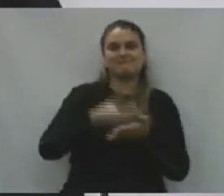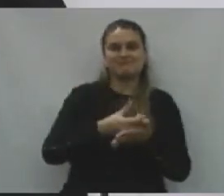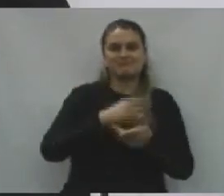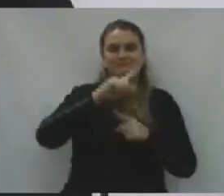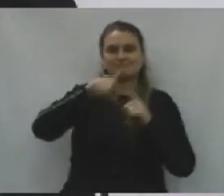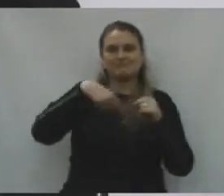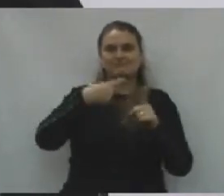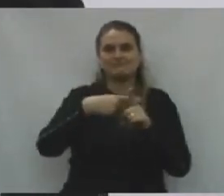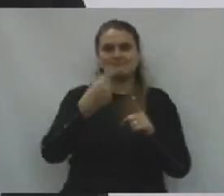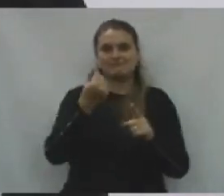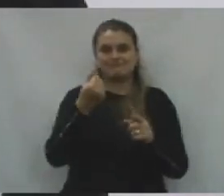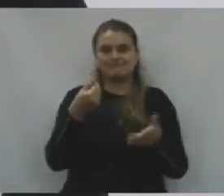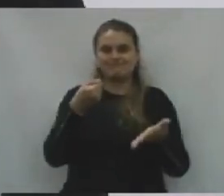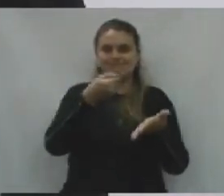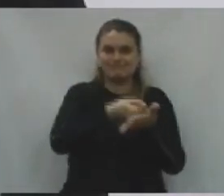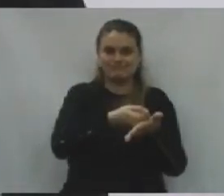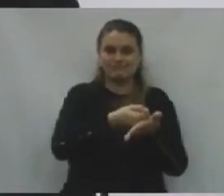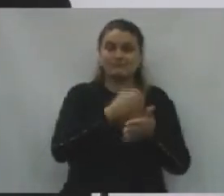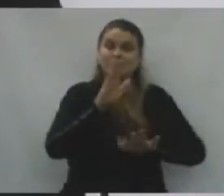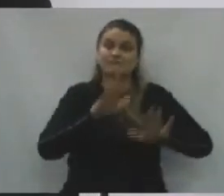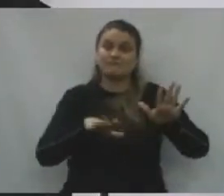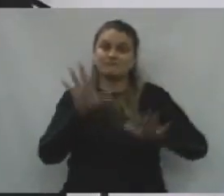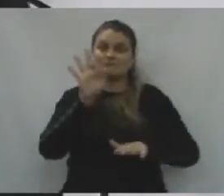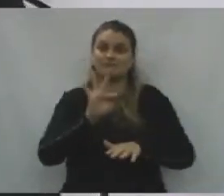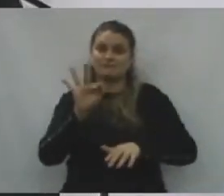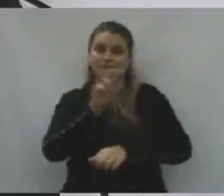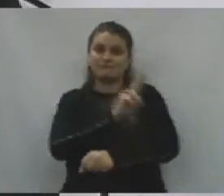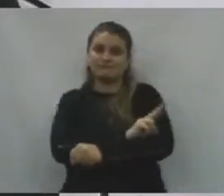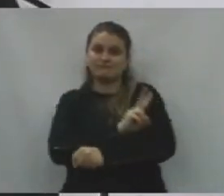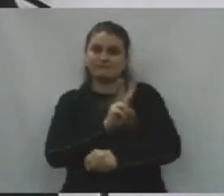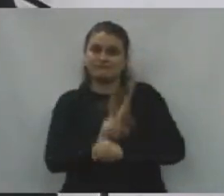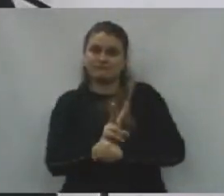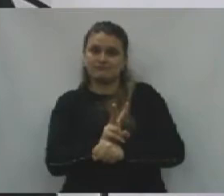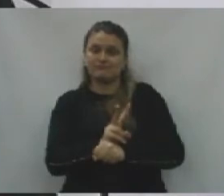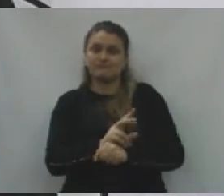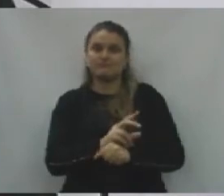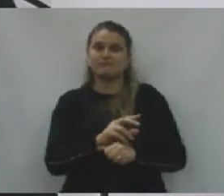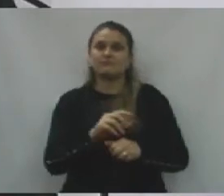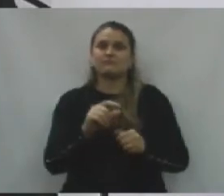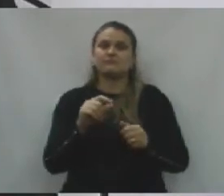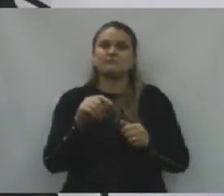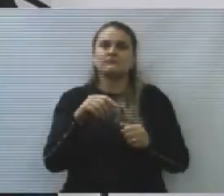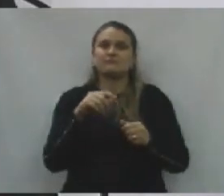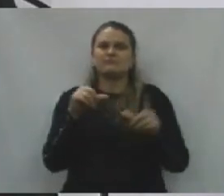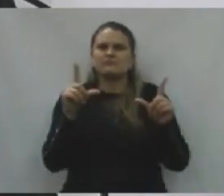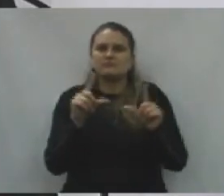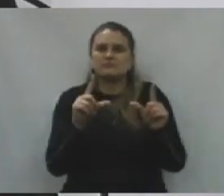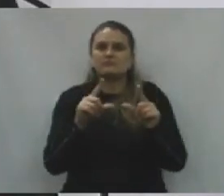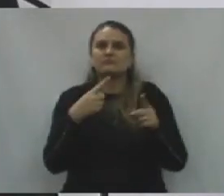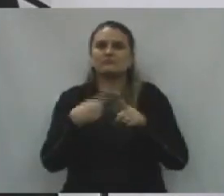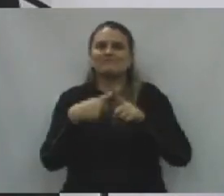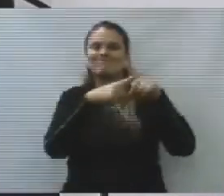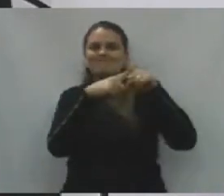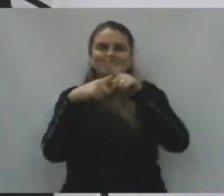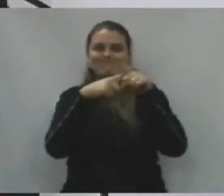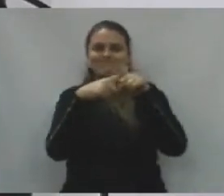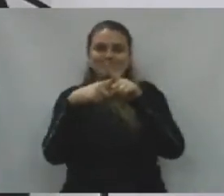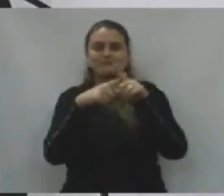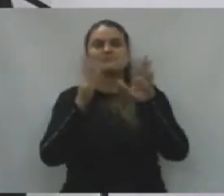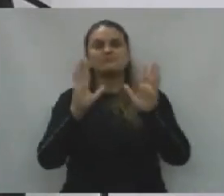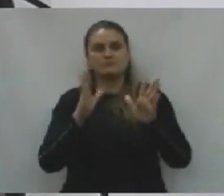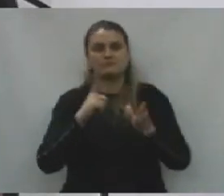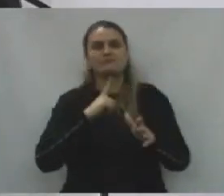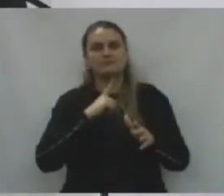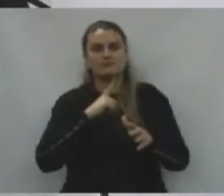investir cada vez mais. Talvez a Uniuv tenha prejudicado um pouco as suas receitas em função da disputa de mercado que